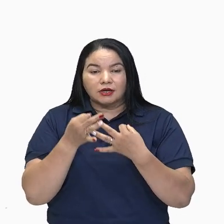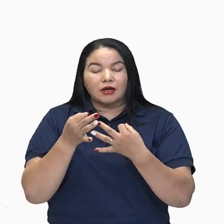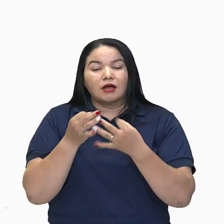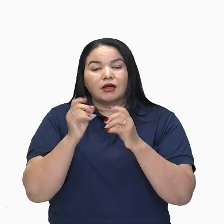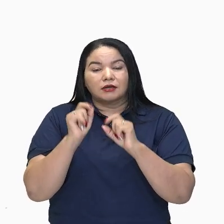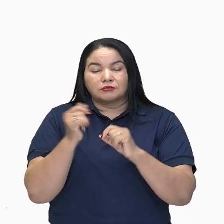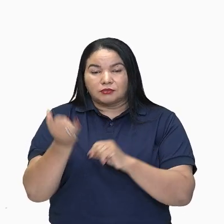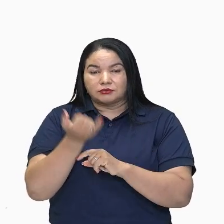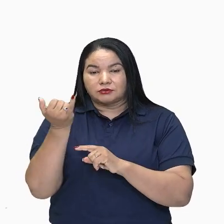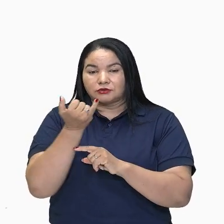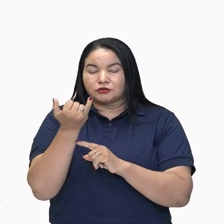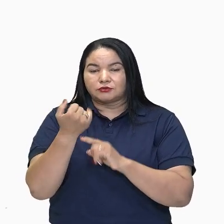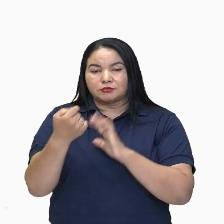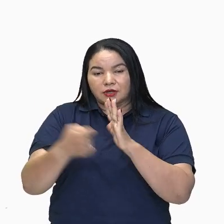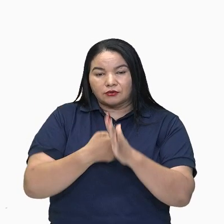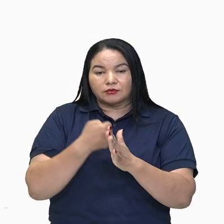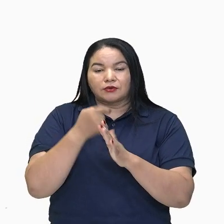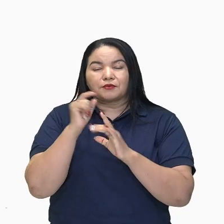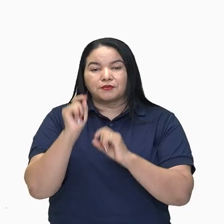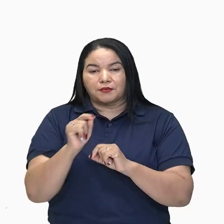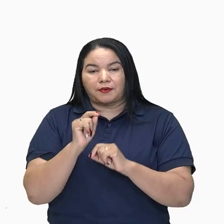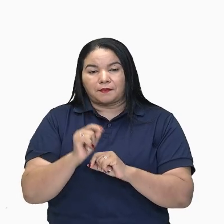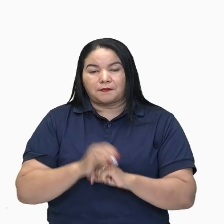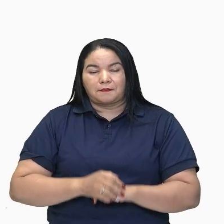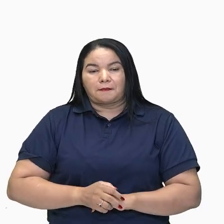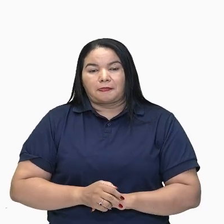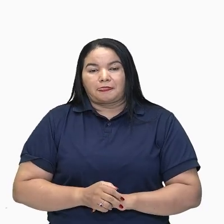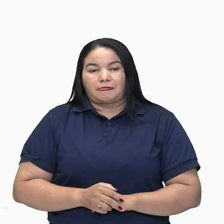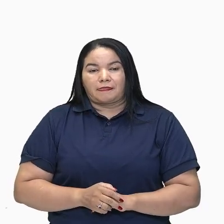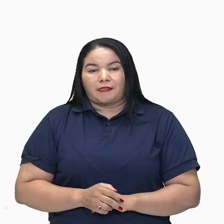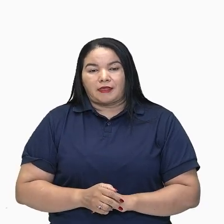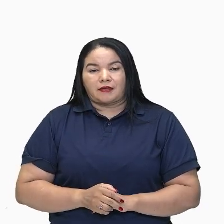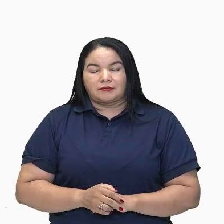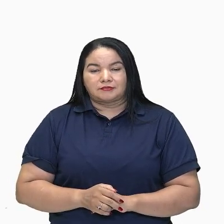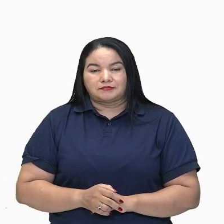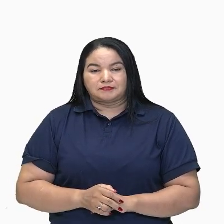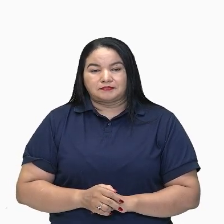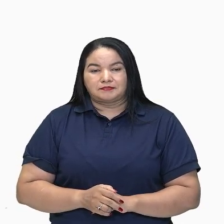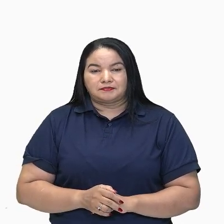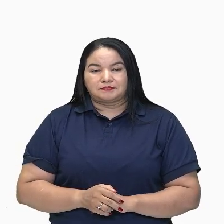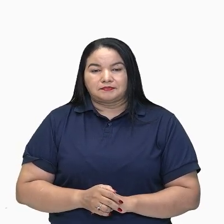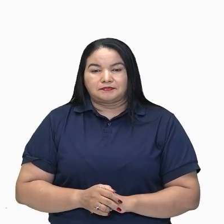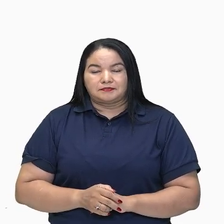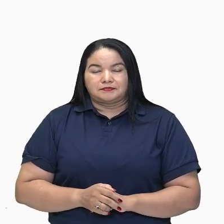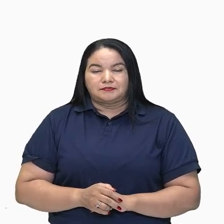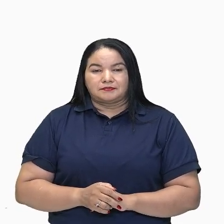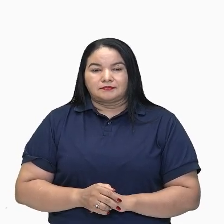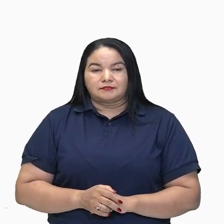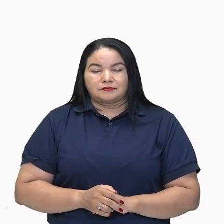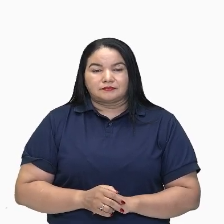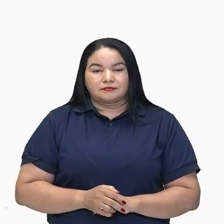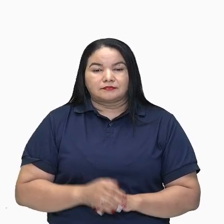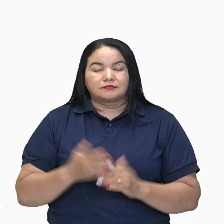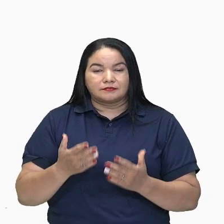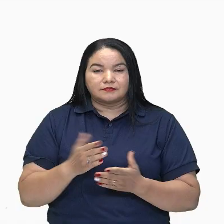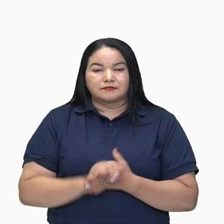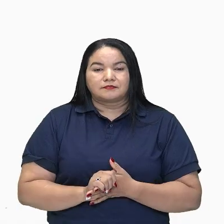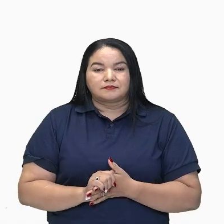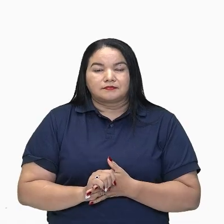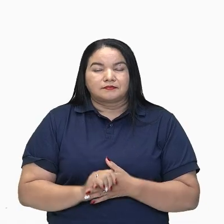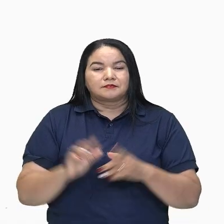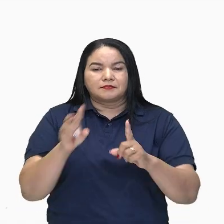perguntarmos, certo? Então, o que é importante nos perguntar? Qual é o ponto de vista